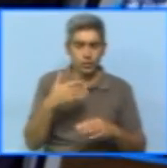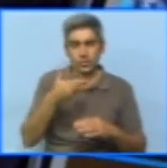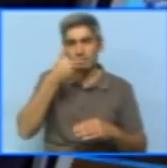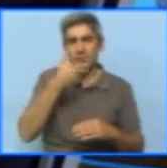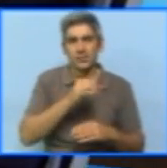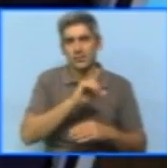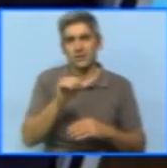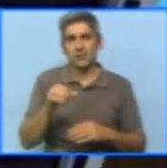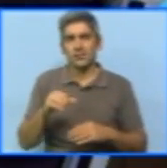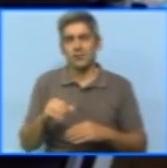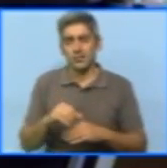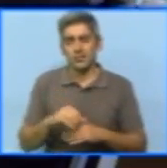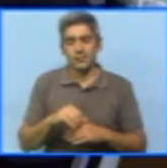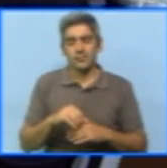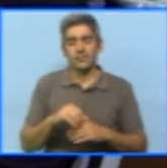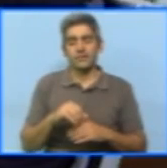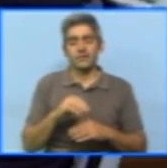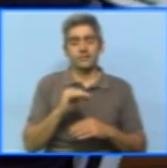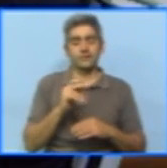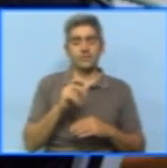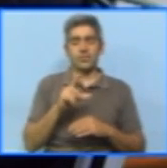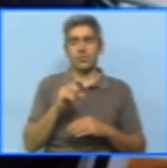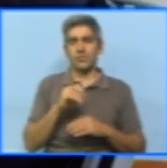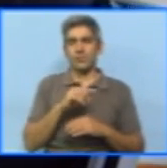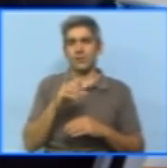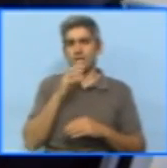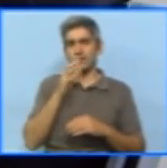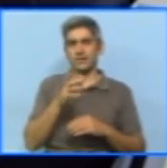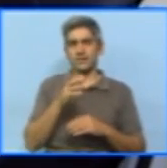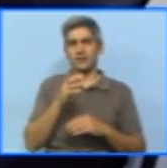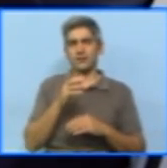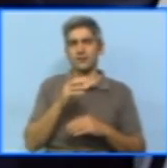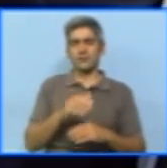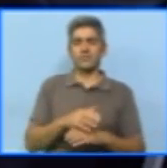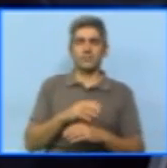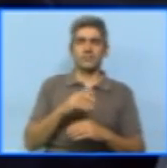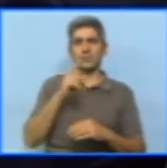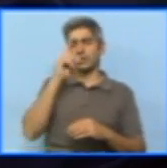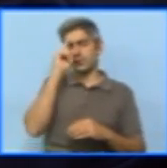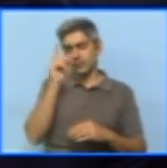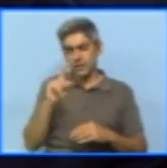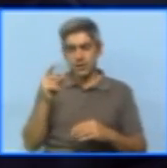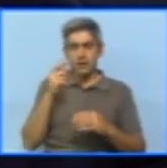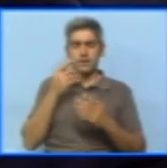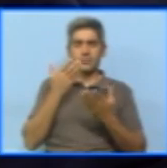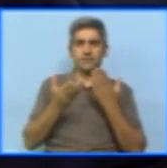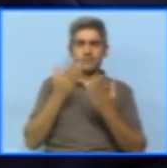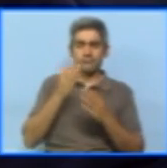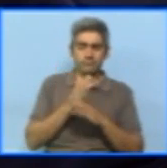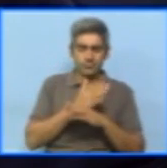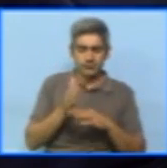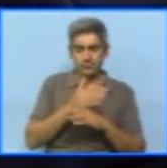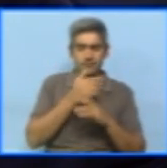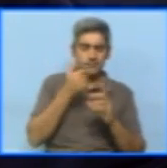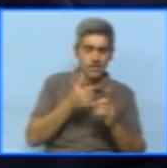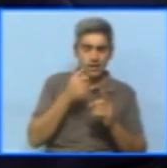sabedoria. Salomão, que dizia que não sabia distinguir ainda o bem do mal,